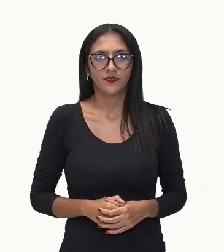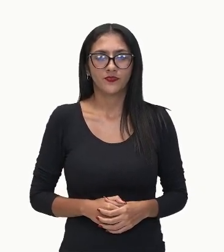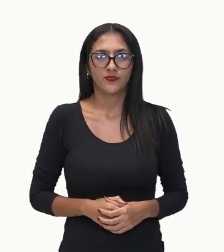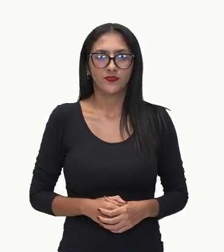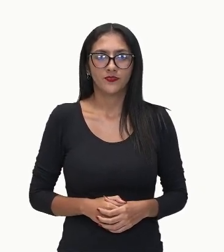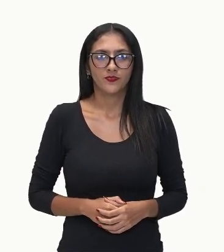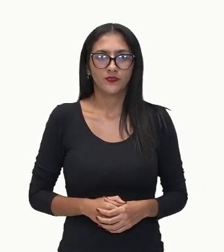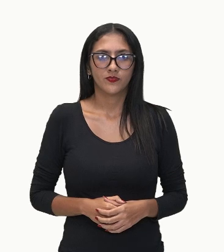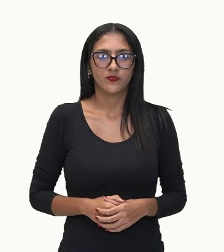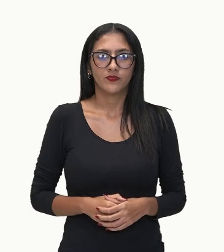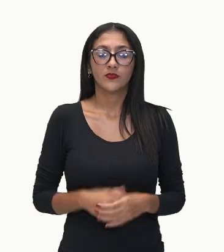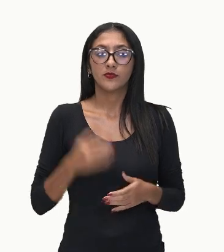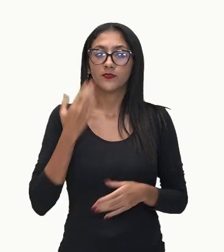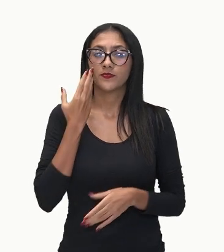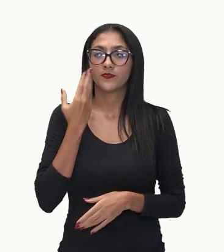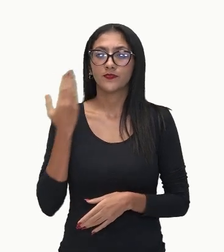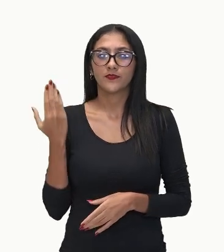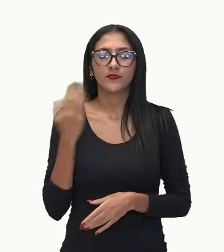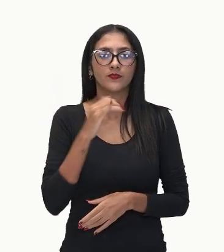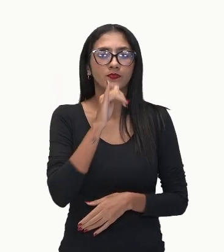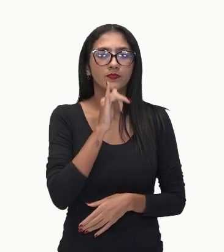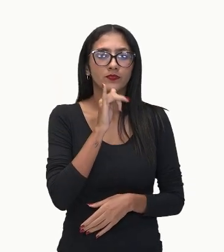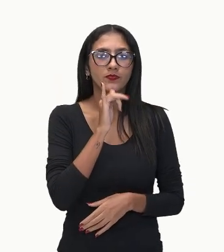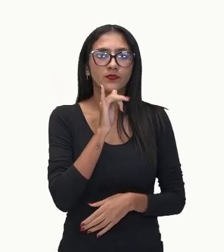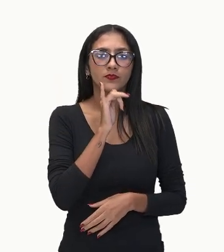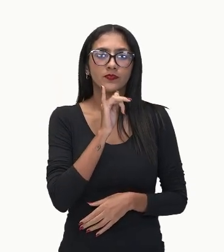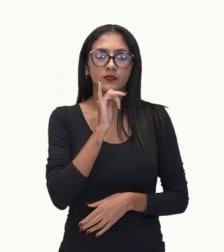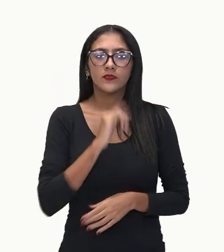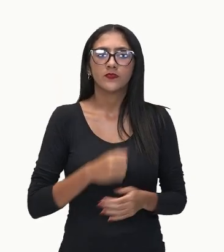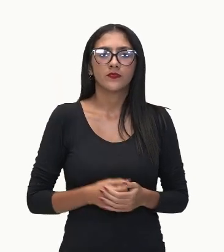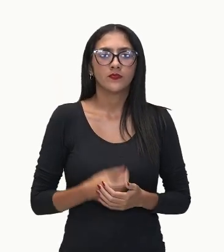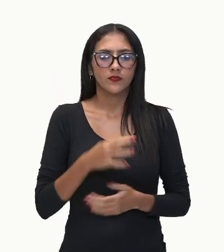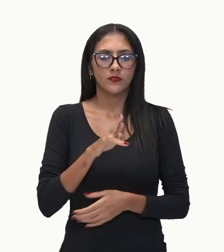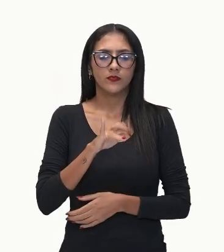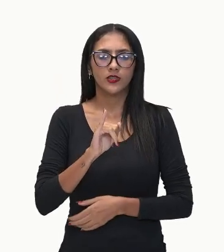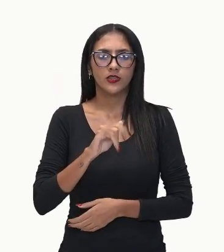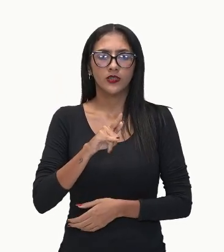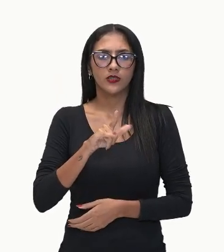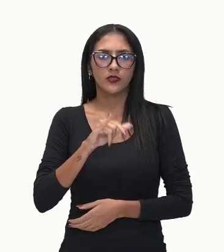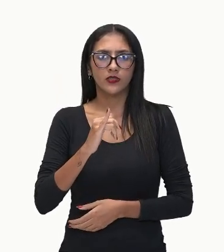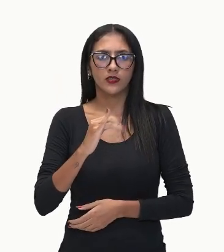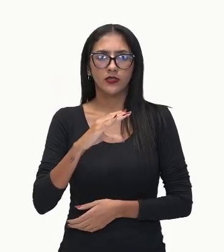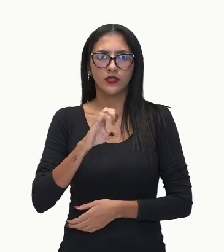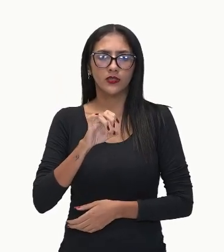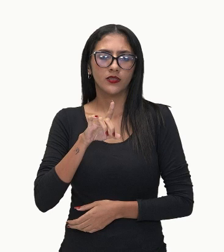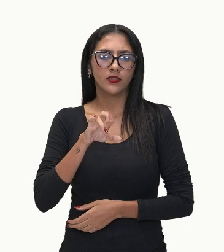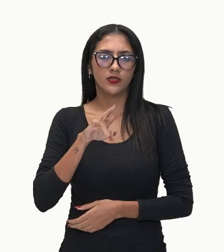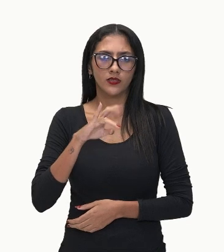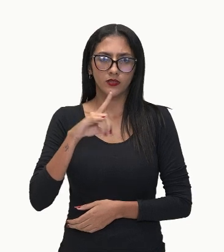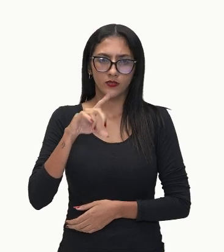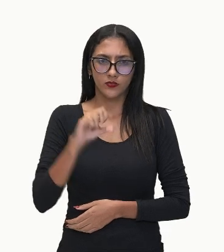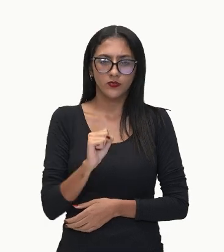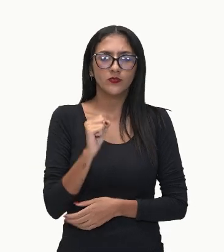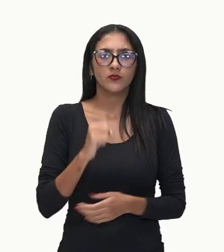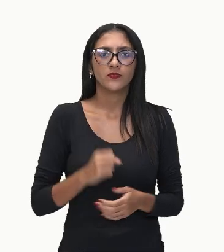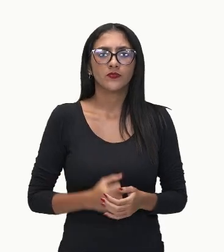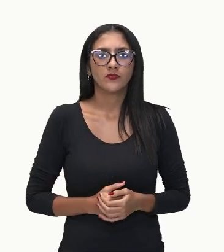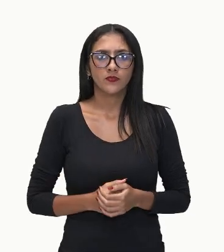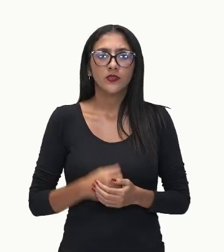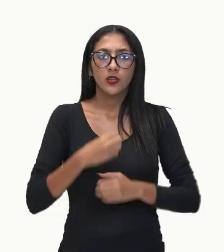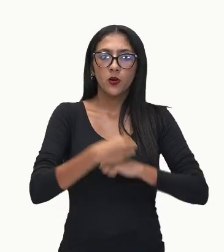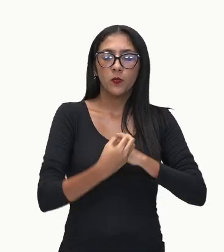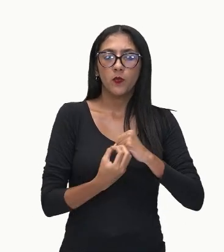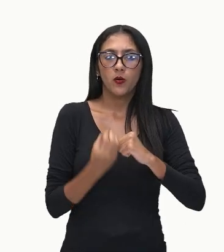Aqui nós temos como exemplo de lipídio os triglicerídeos. São formados por uma molécula